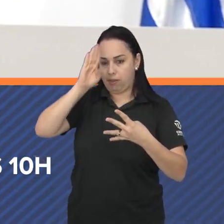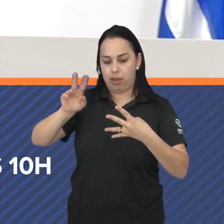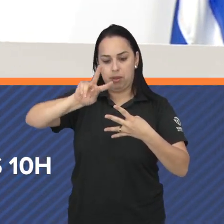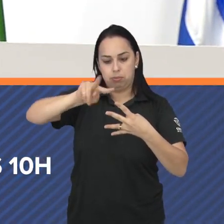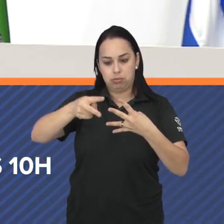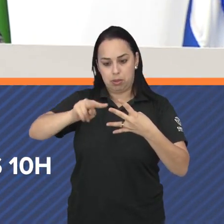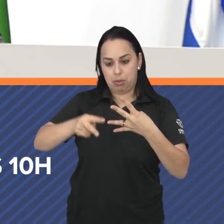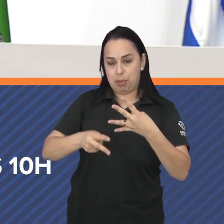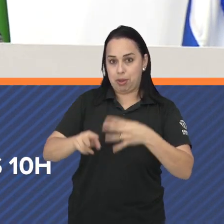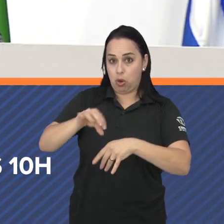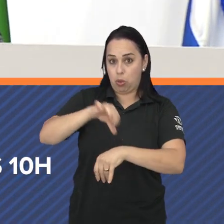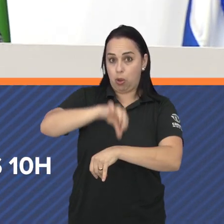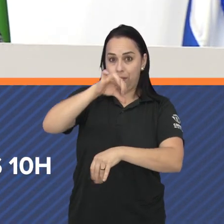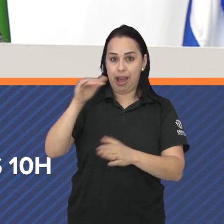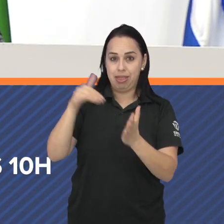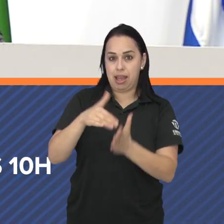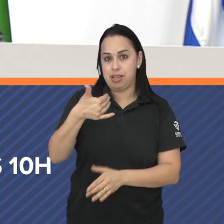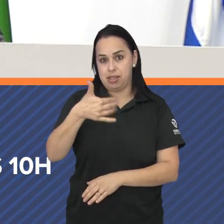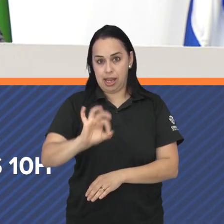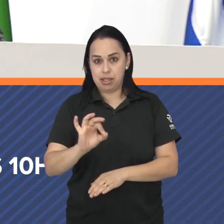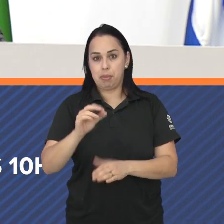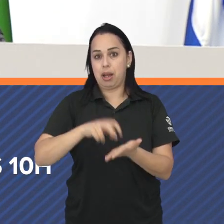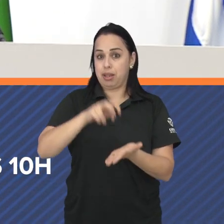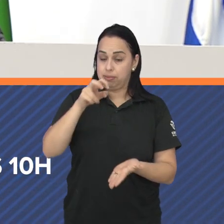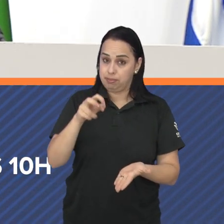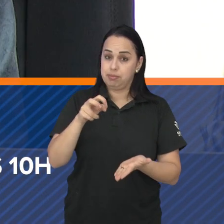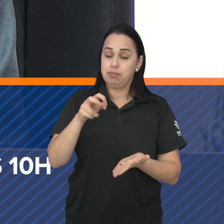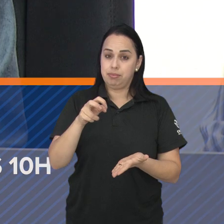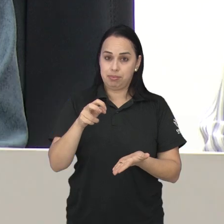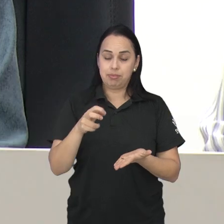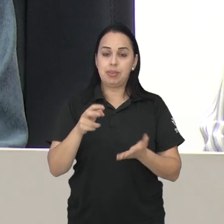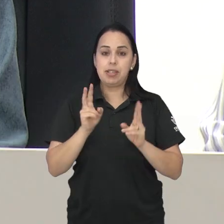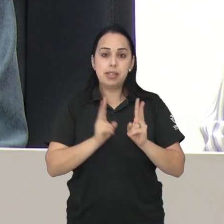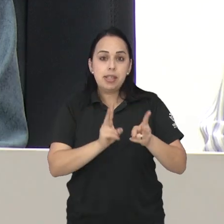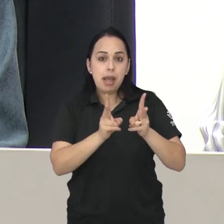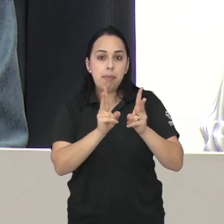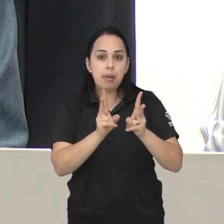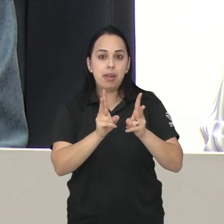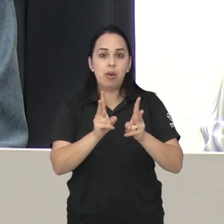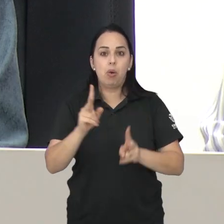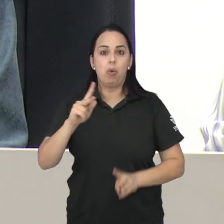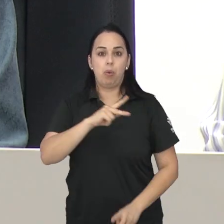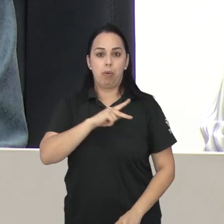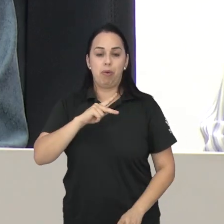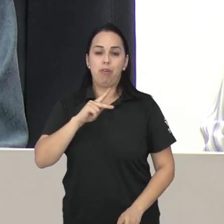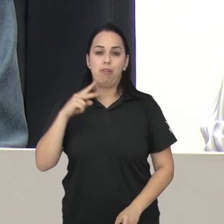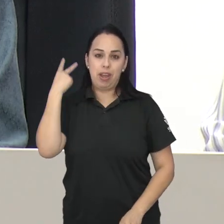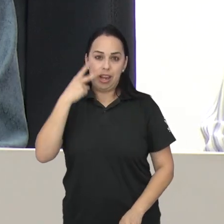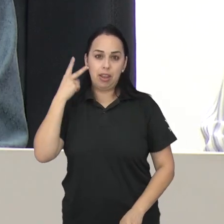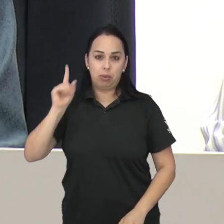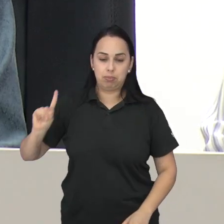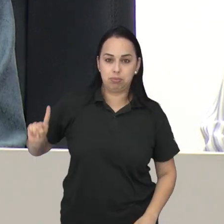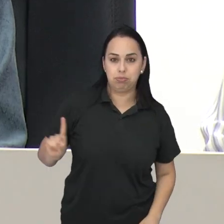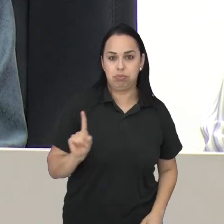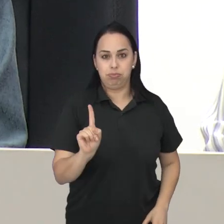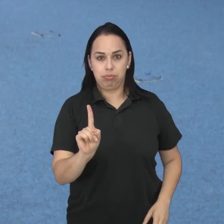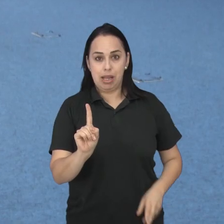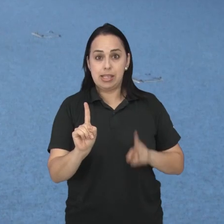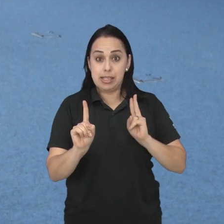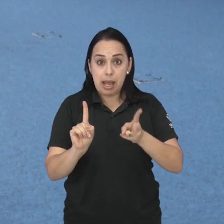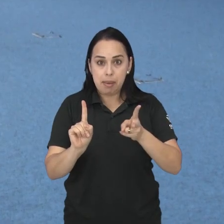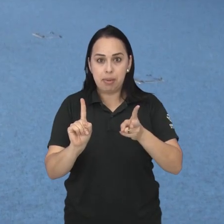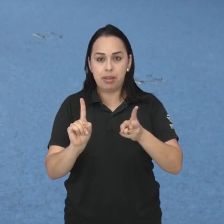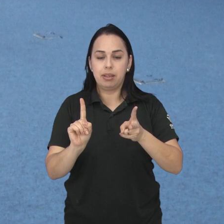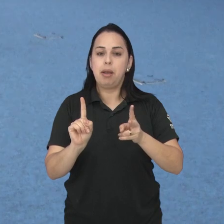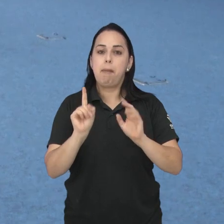em semanas alternadas das 9 às 10 da manhã. Os trabalhos sempre são comandados por um vereador e